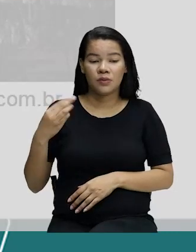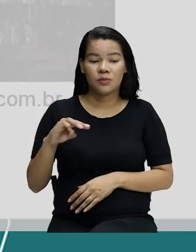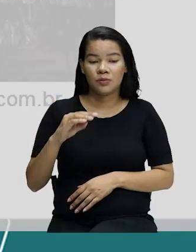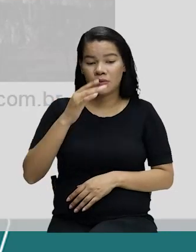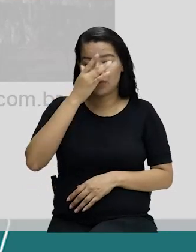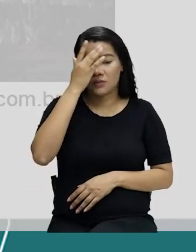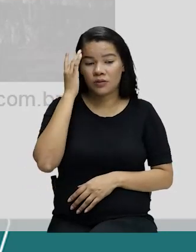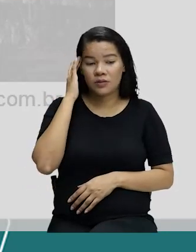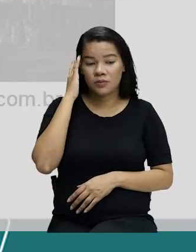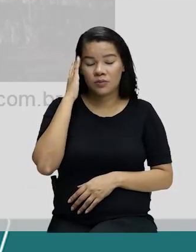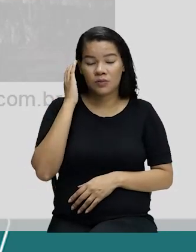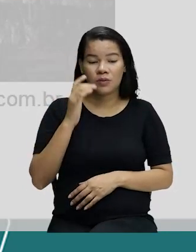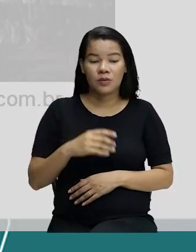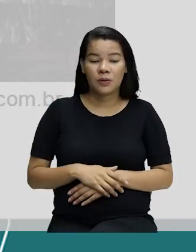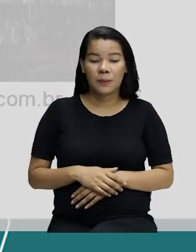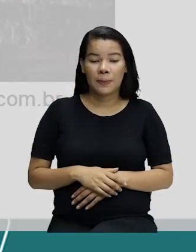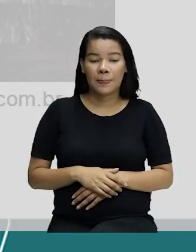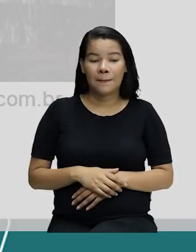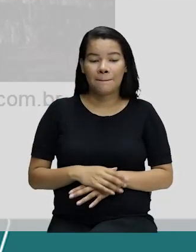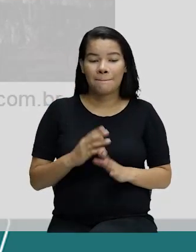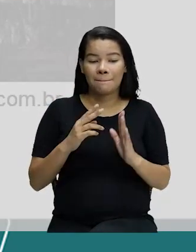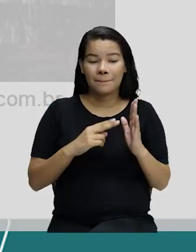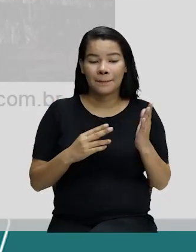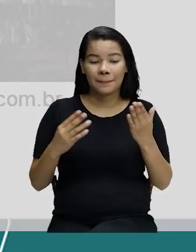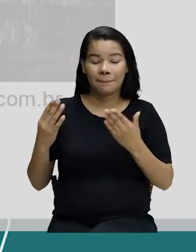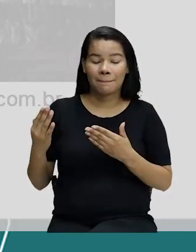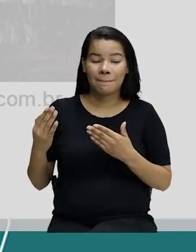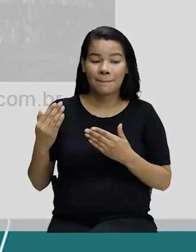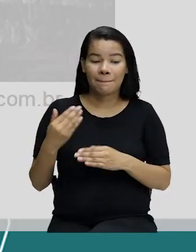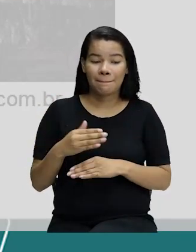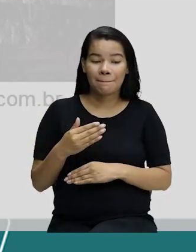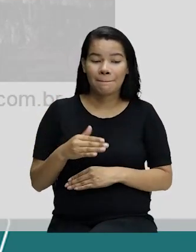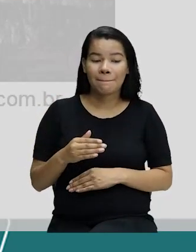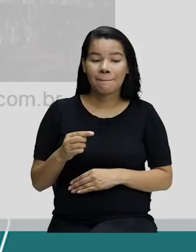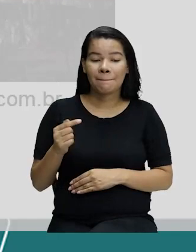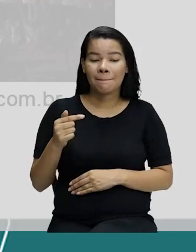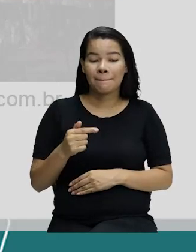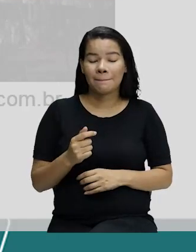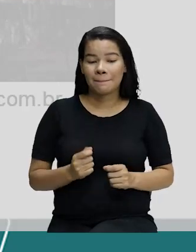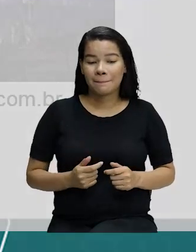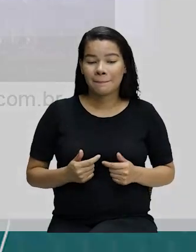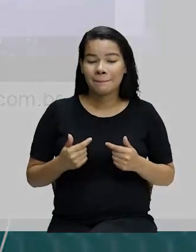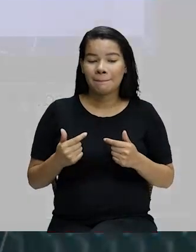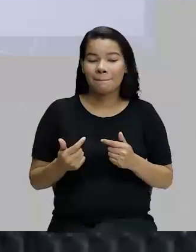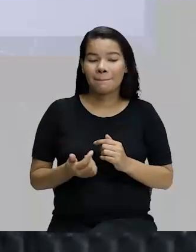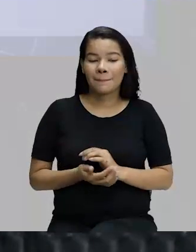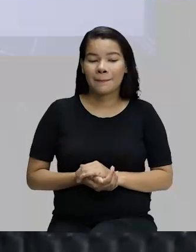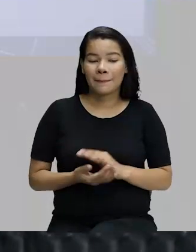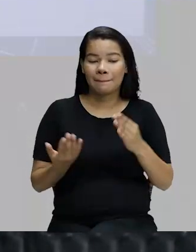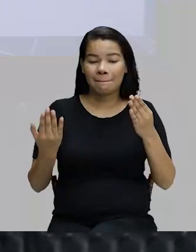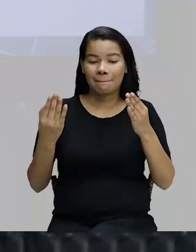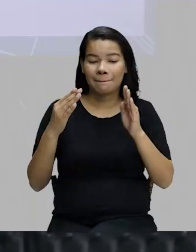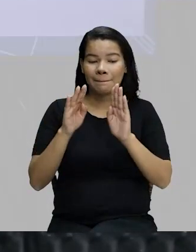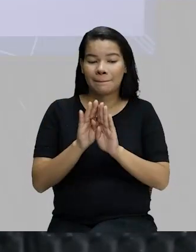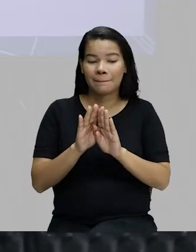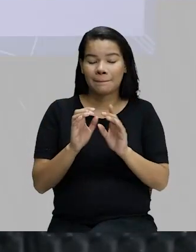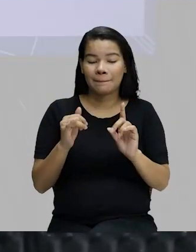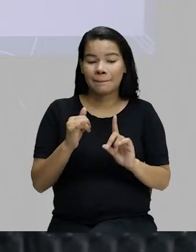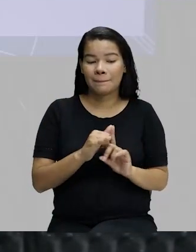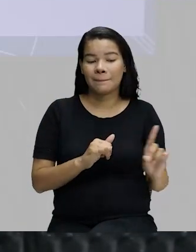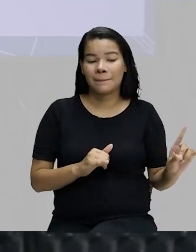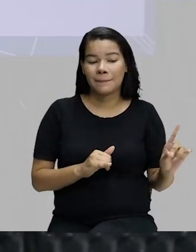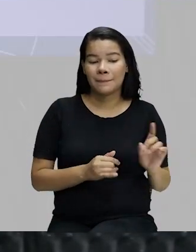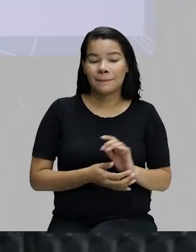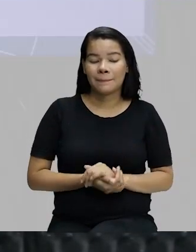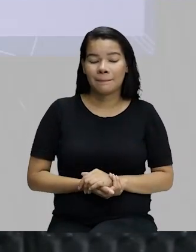bombeiros, voluntários e soldados, participaram desse grande esforço, dessa contenção desse acidente